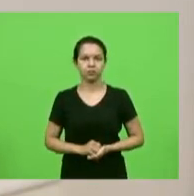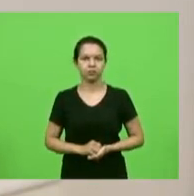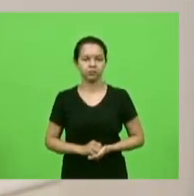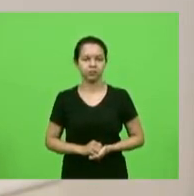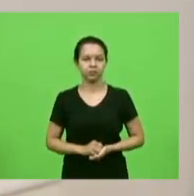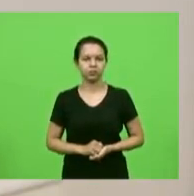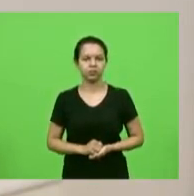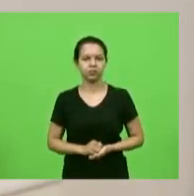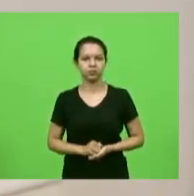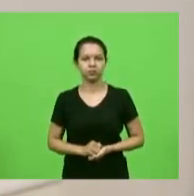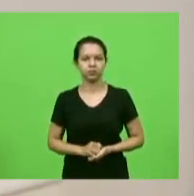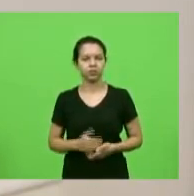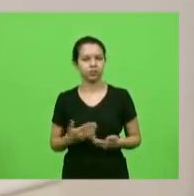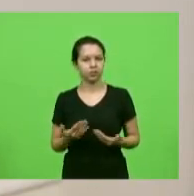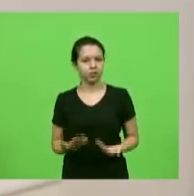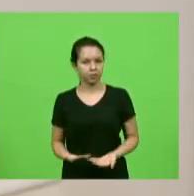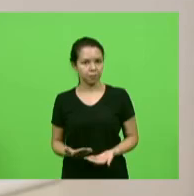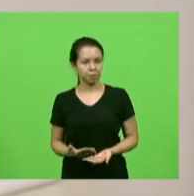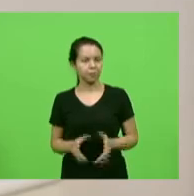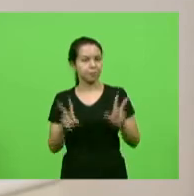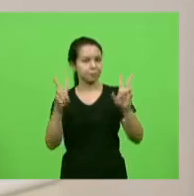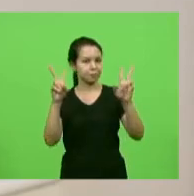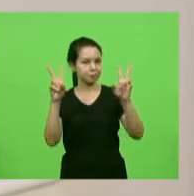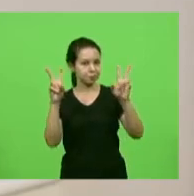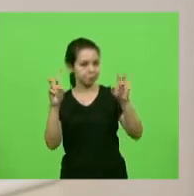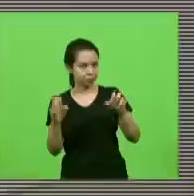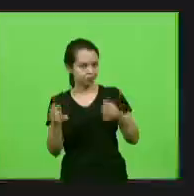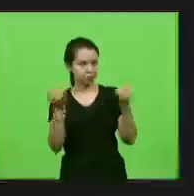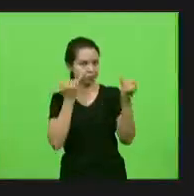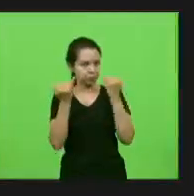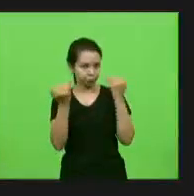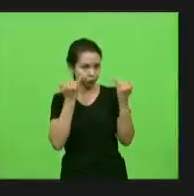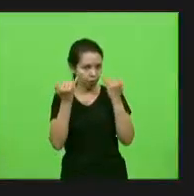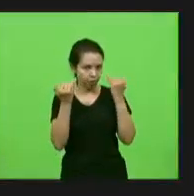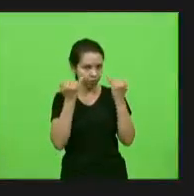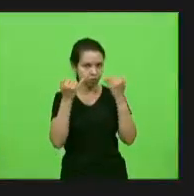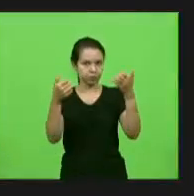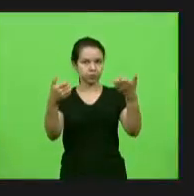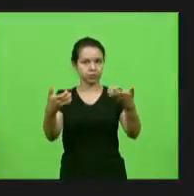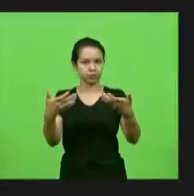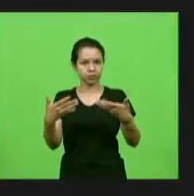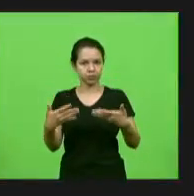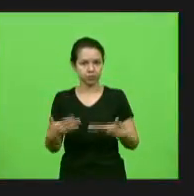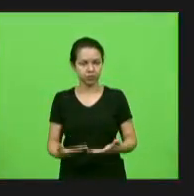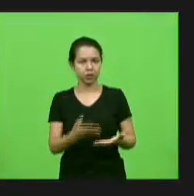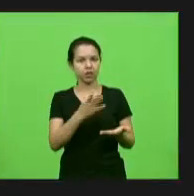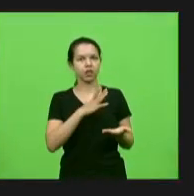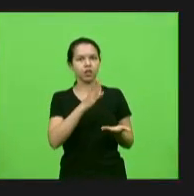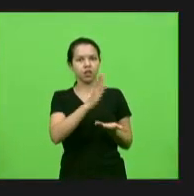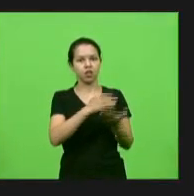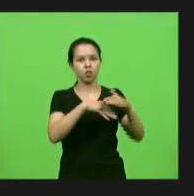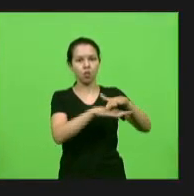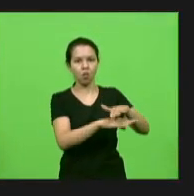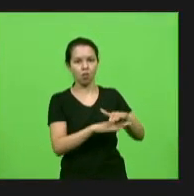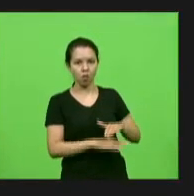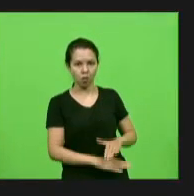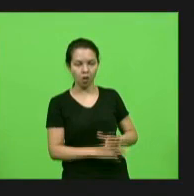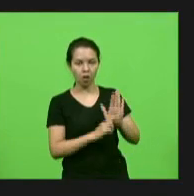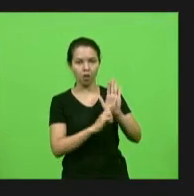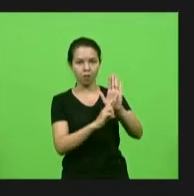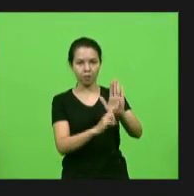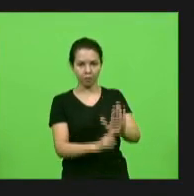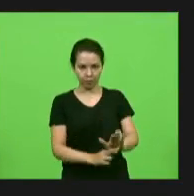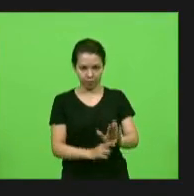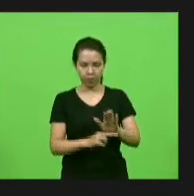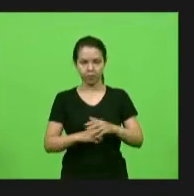Entretanto, a despeito das informações prestadas, há nos autos da presente representação elementos que denotam que o excelentíssimo